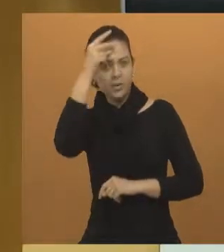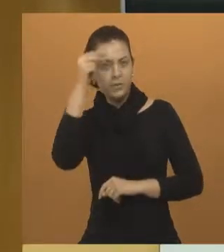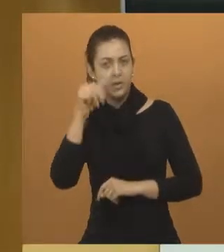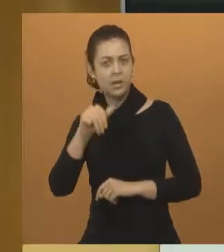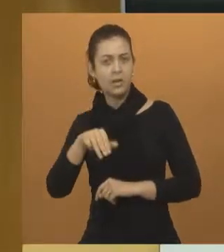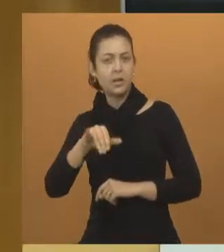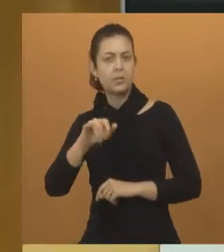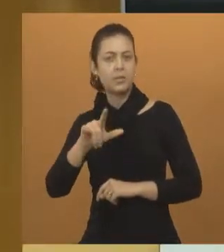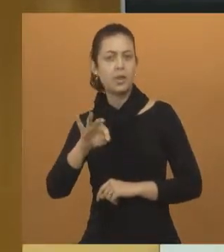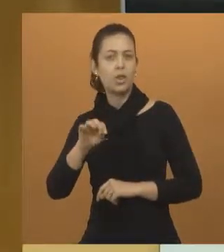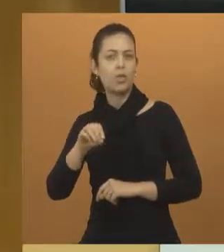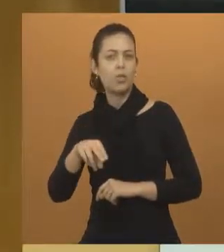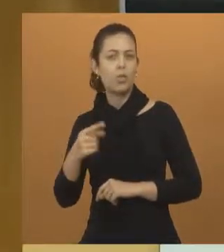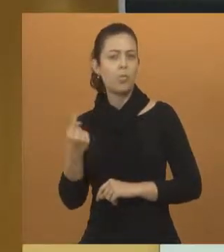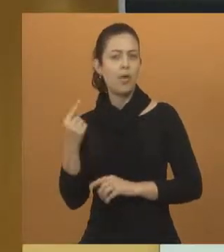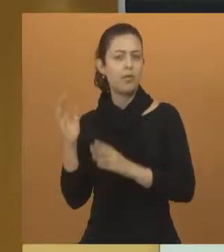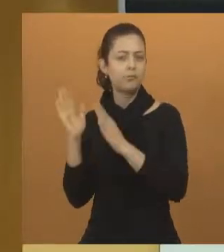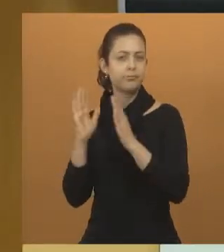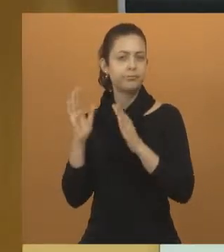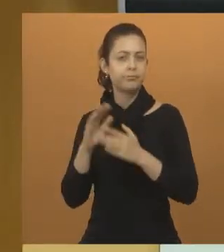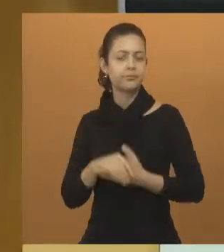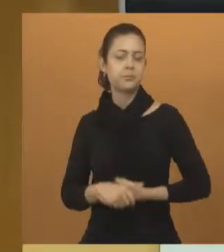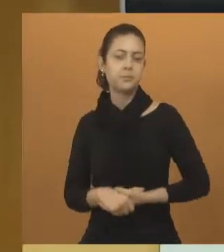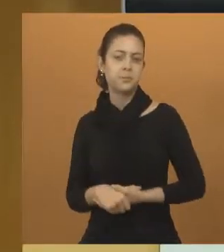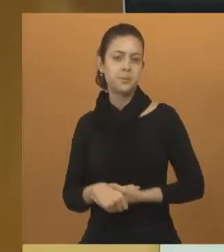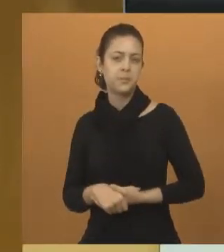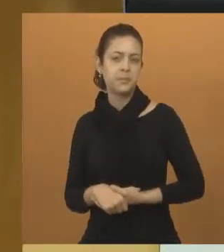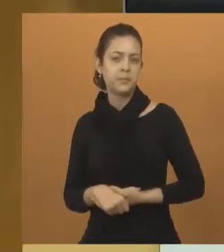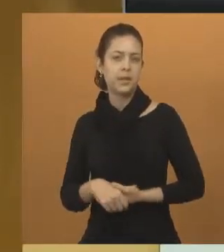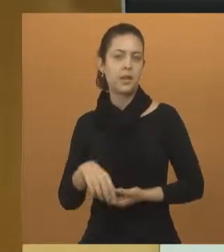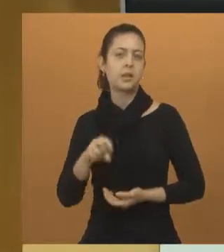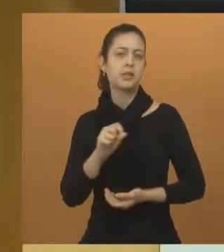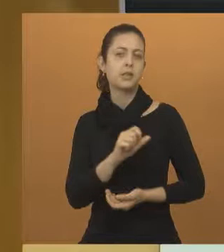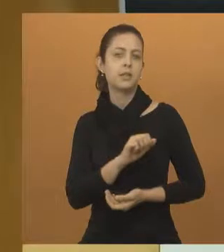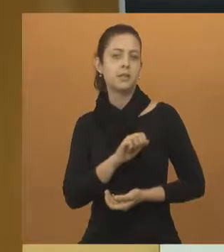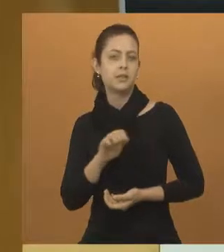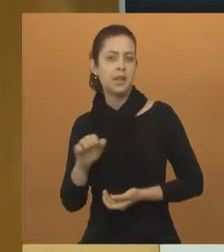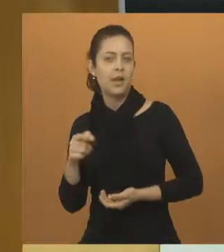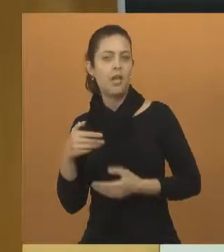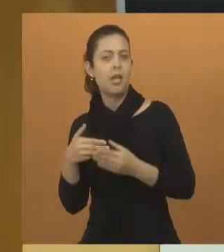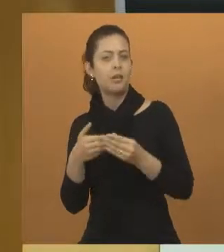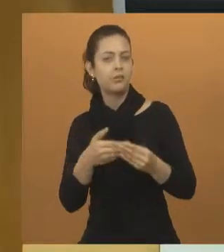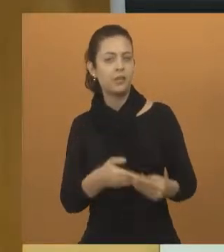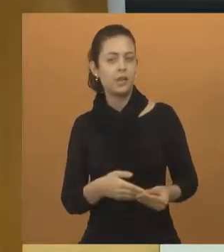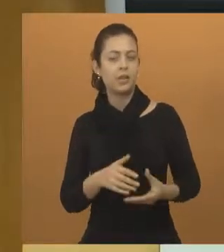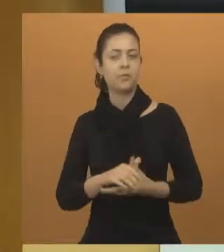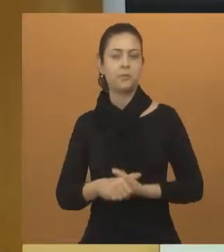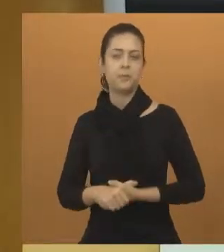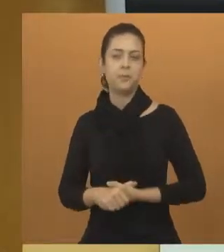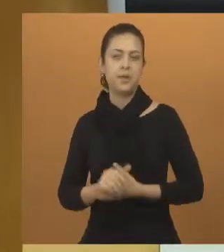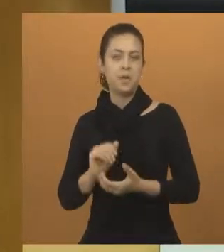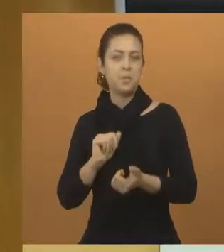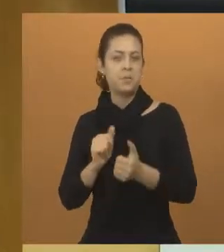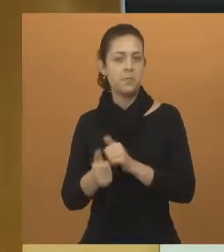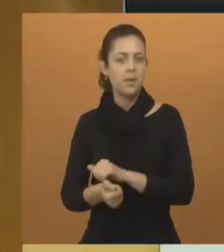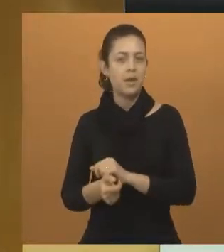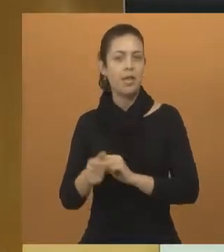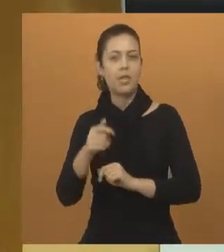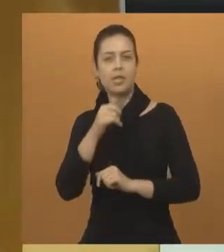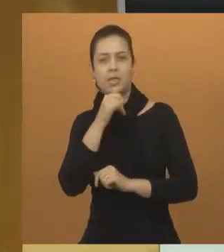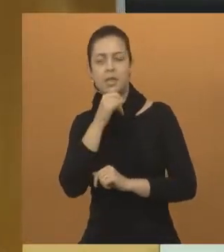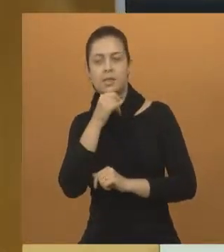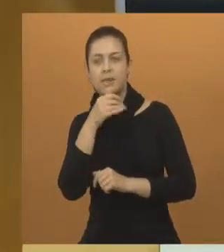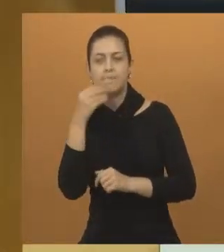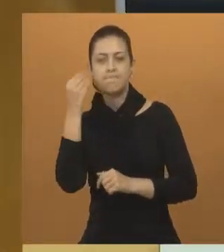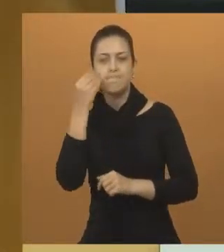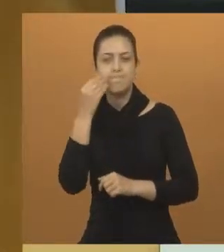Hamilton naquela época. Levamos o SAI, levamos o esporte para poder abater no